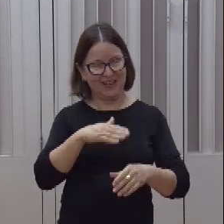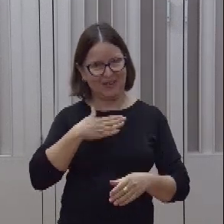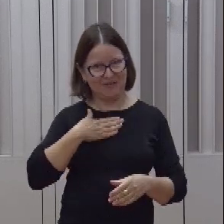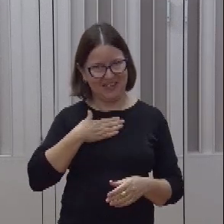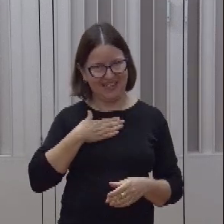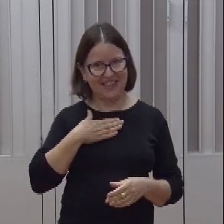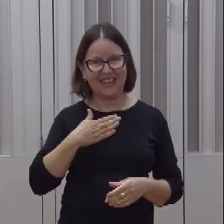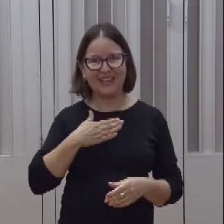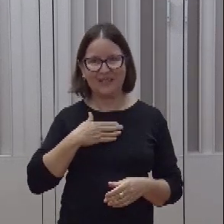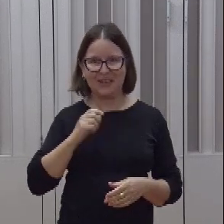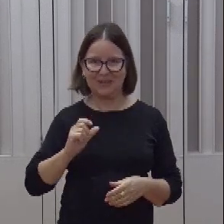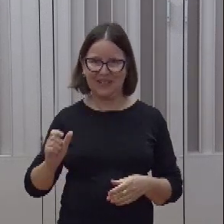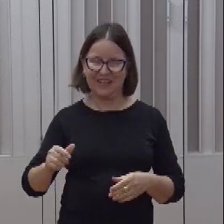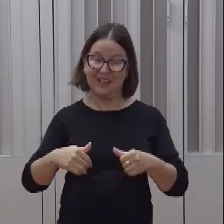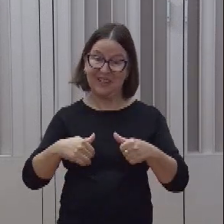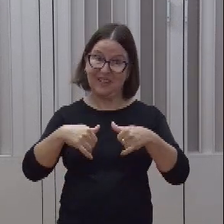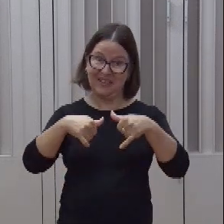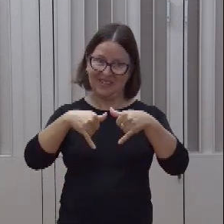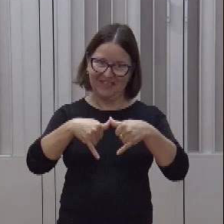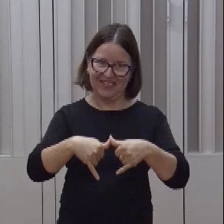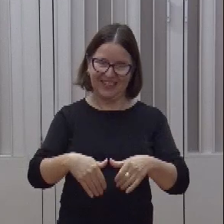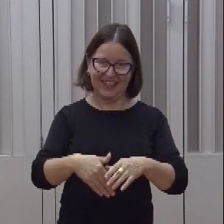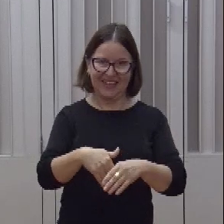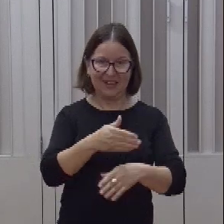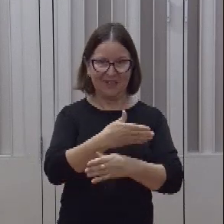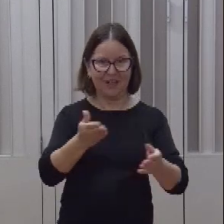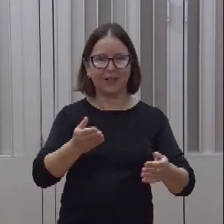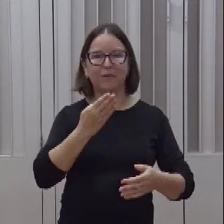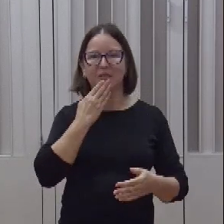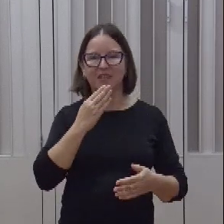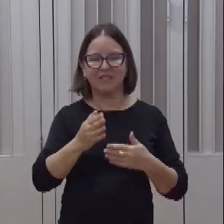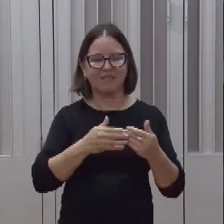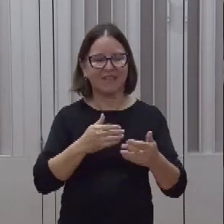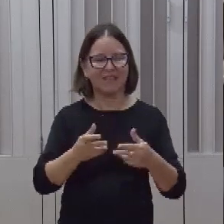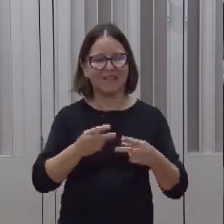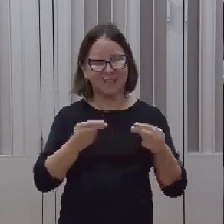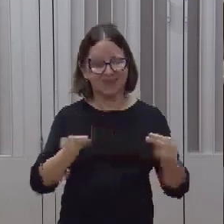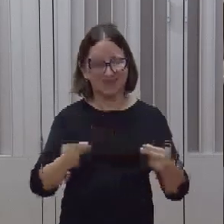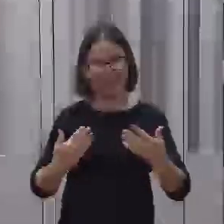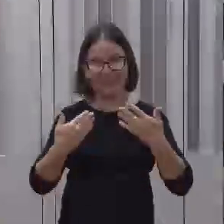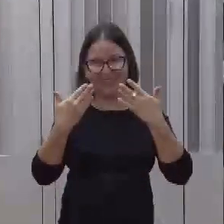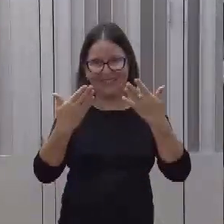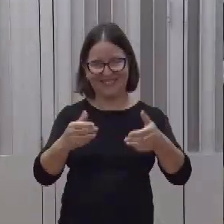ficar em vós, pedireis o que quiserdes e vos será feito.